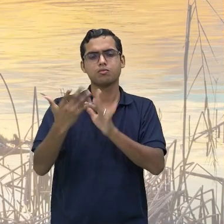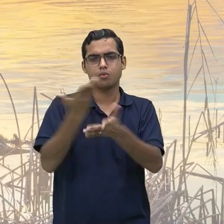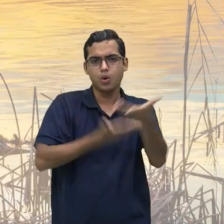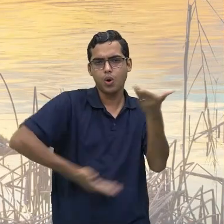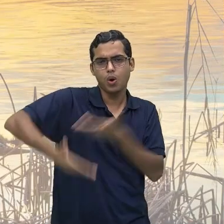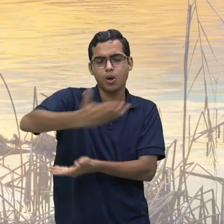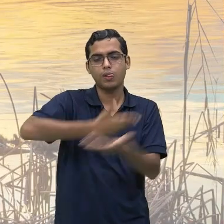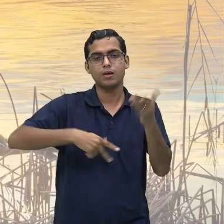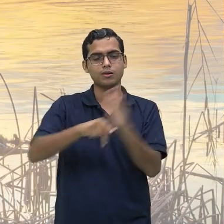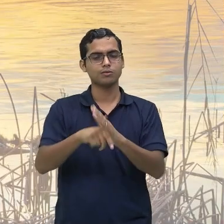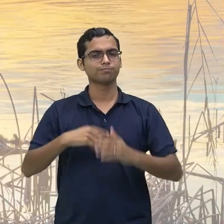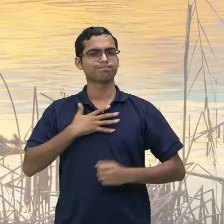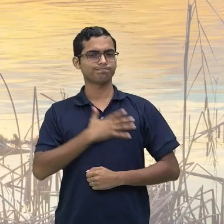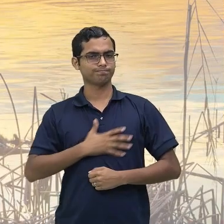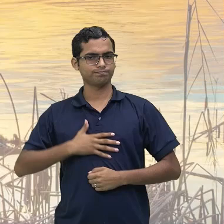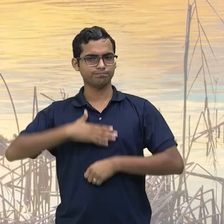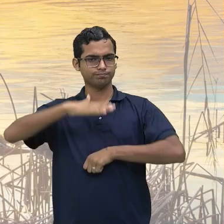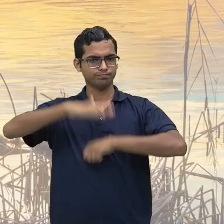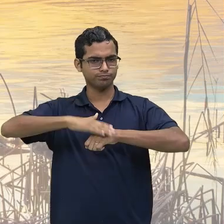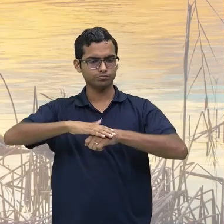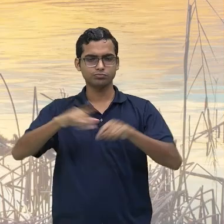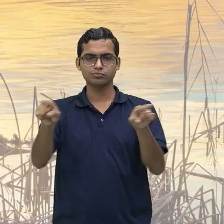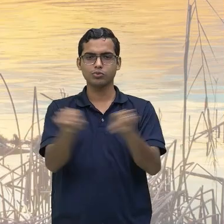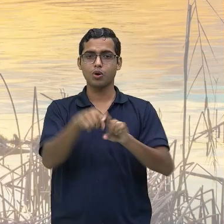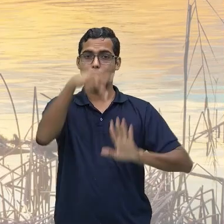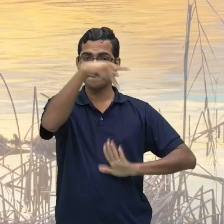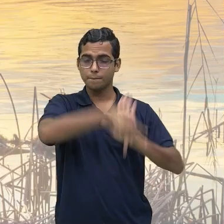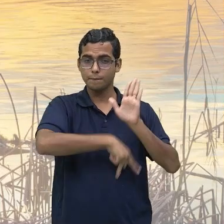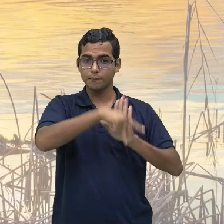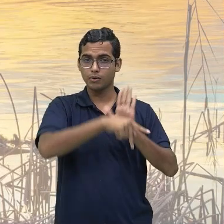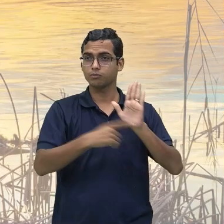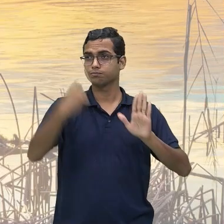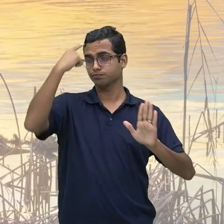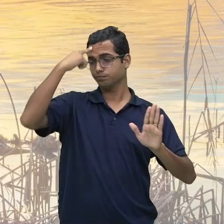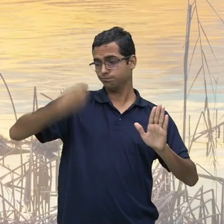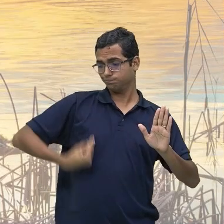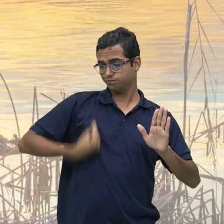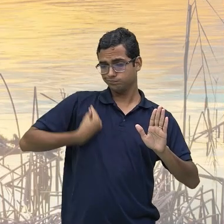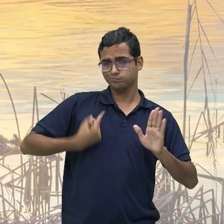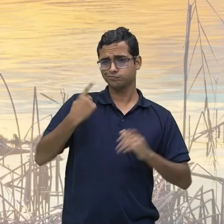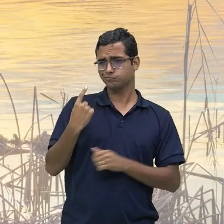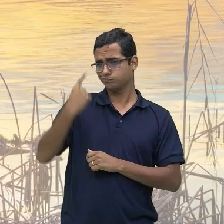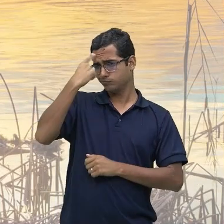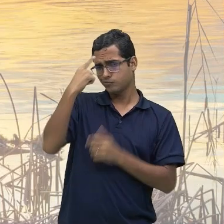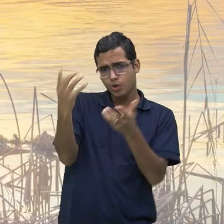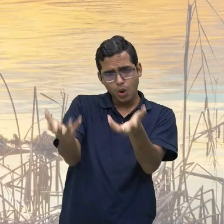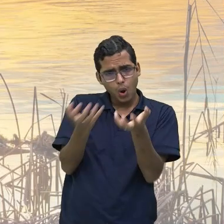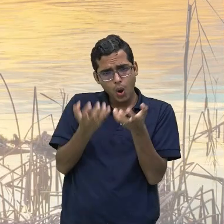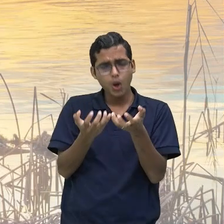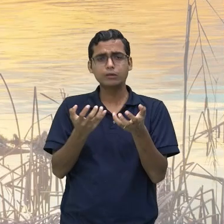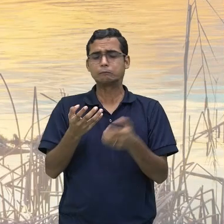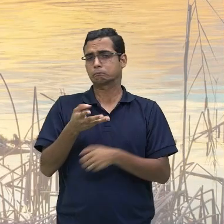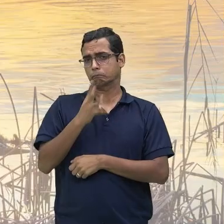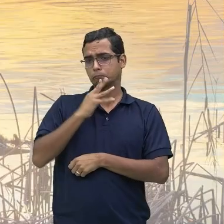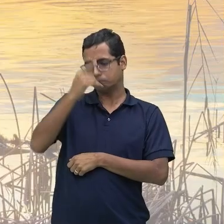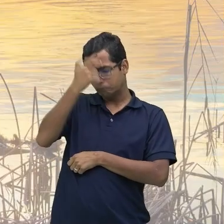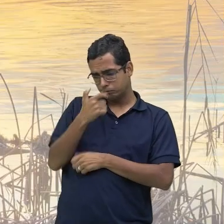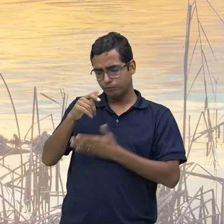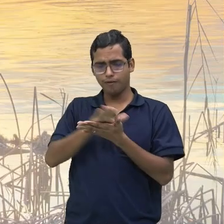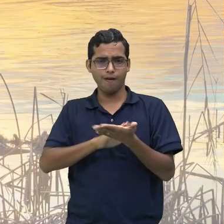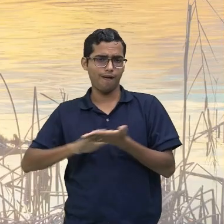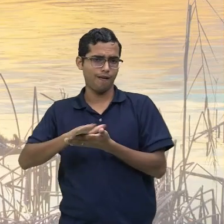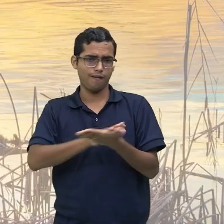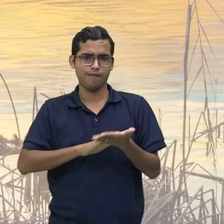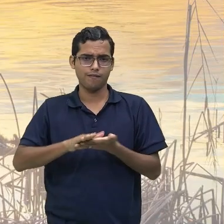criar um projeto de mim, pensar no que eu quero se eu ainda não me conheço, se eu ainda não entendo o que acontece dentro de